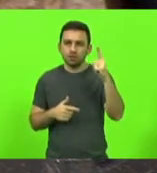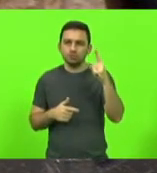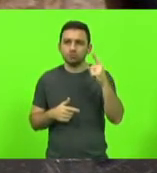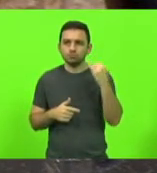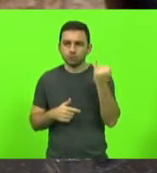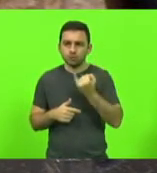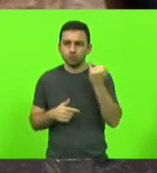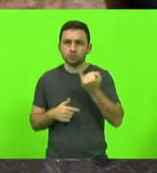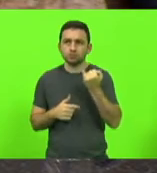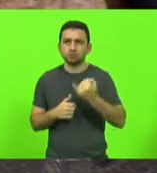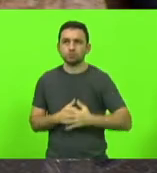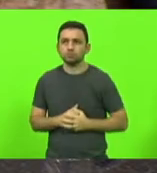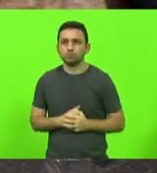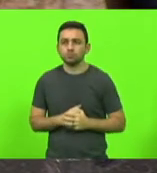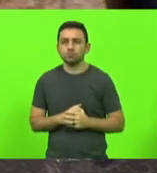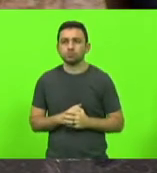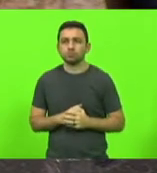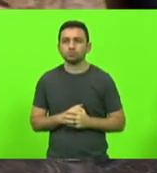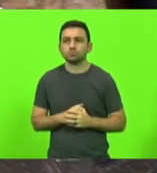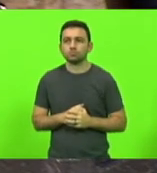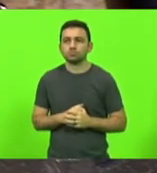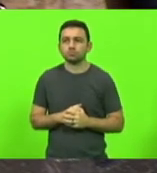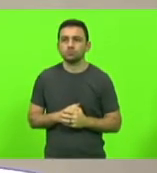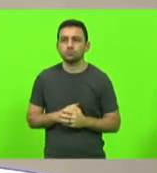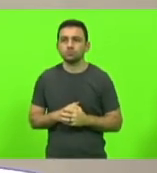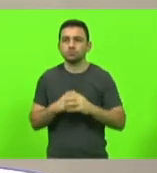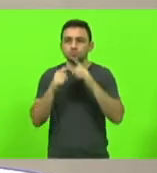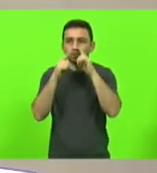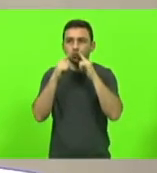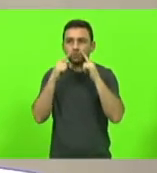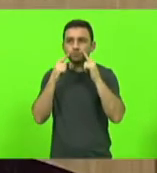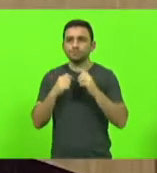Parabéns. Com a palavra, deputado Romildo Titon.